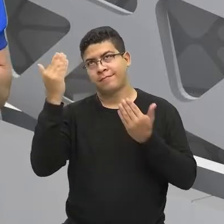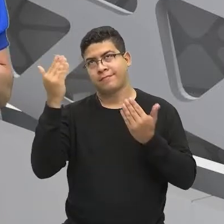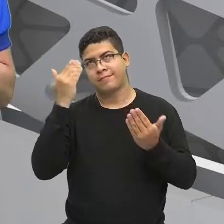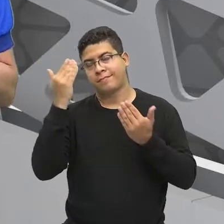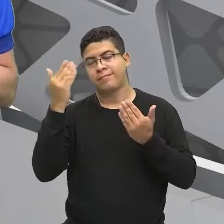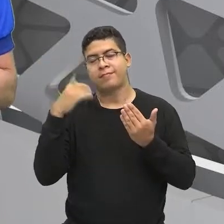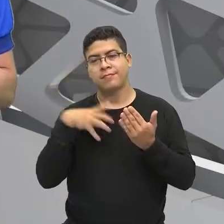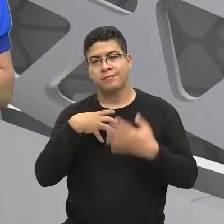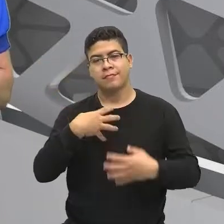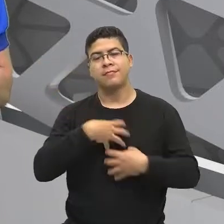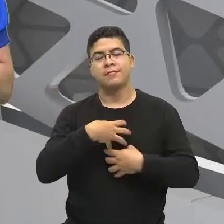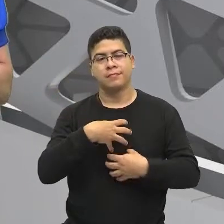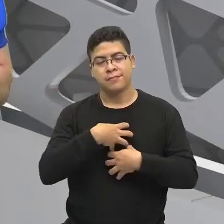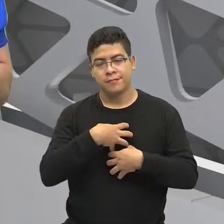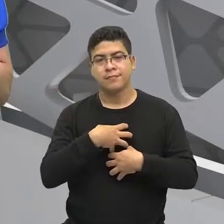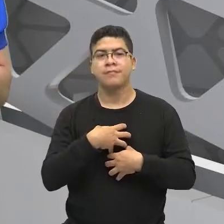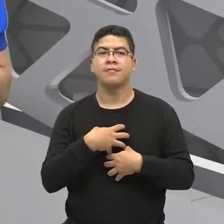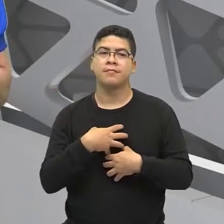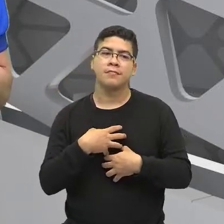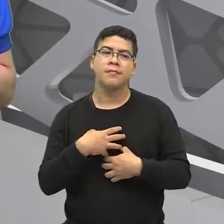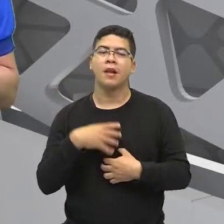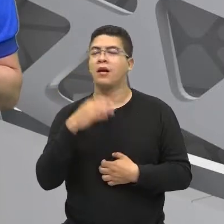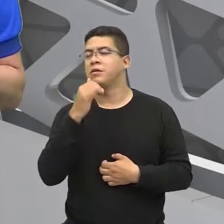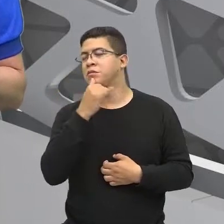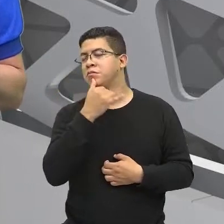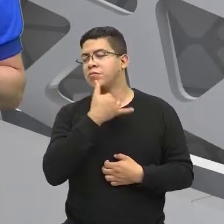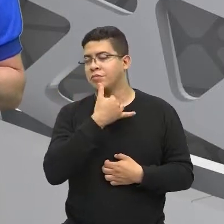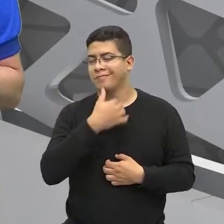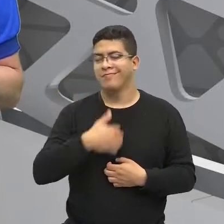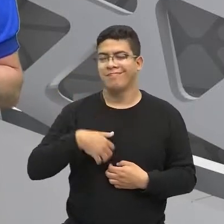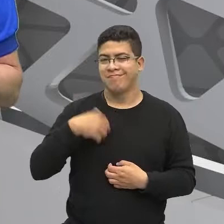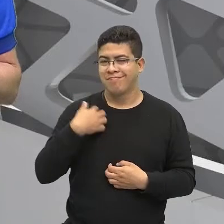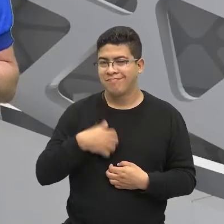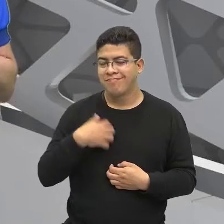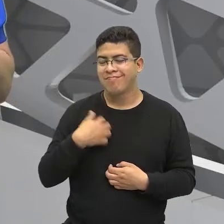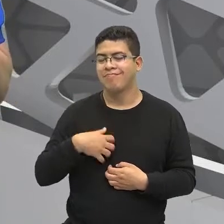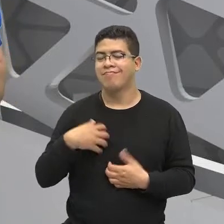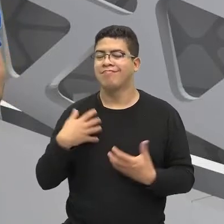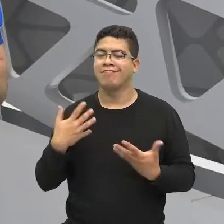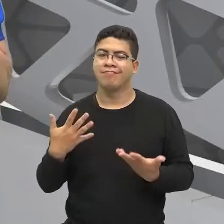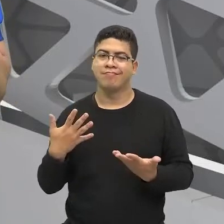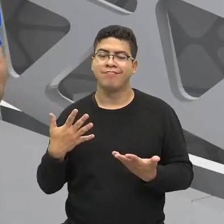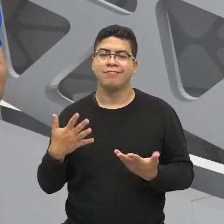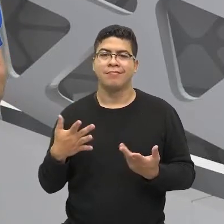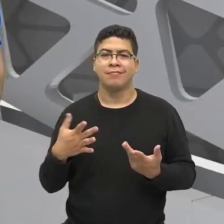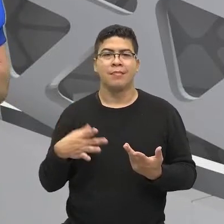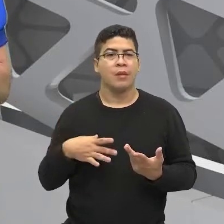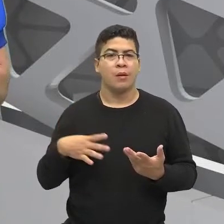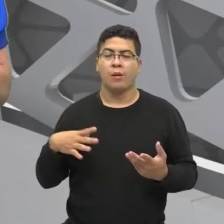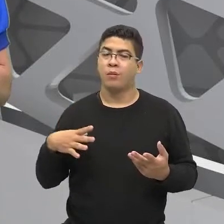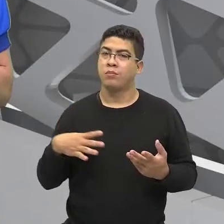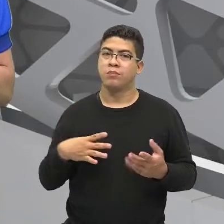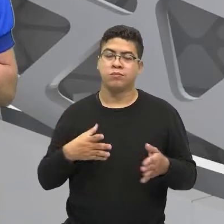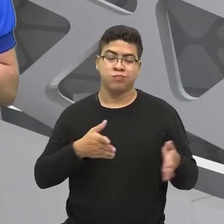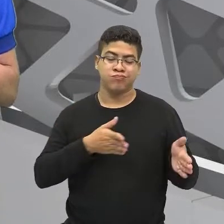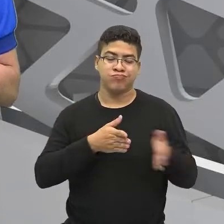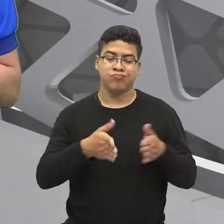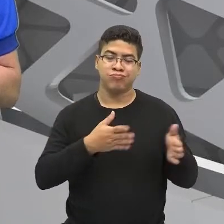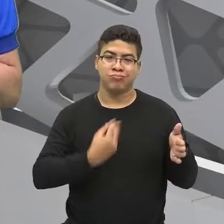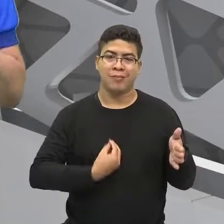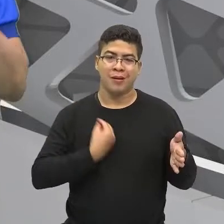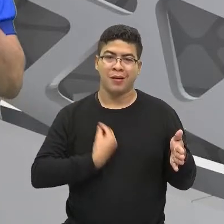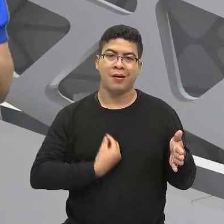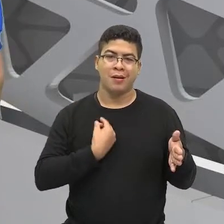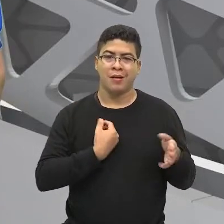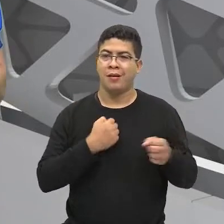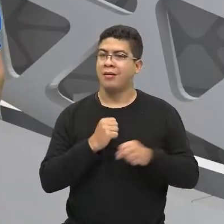seus sentimentos, suas angústias, porque talvez foi o pior momento da vida dele, né? Quem